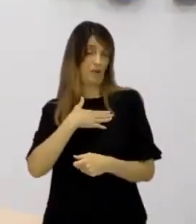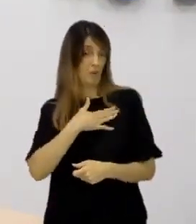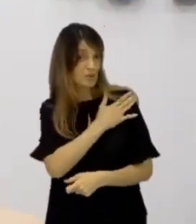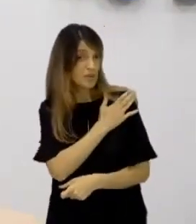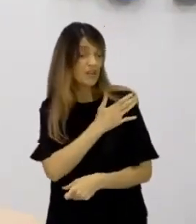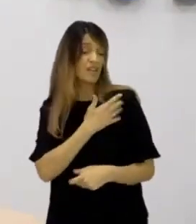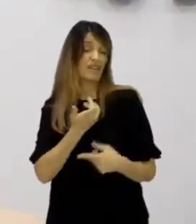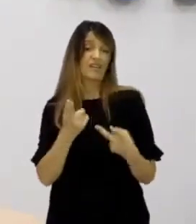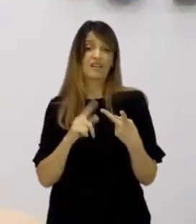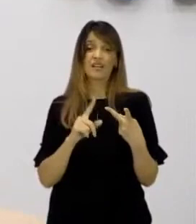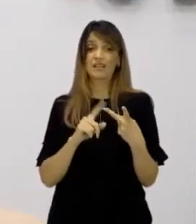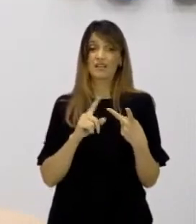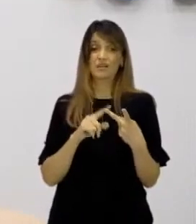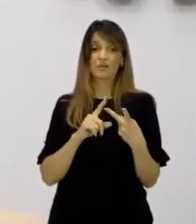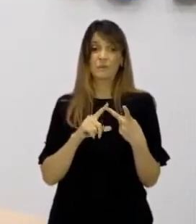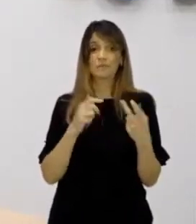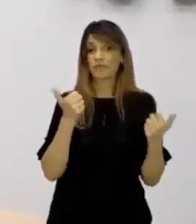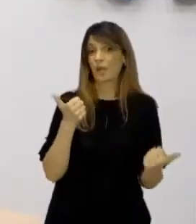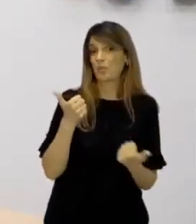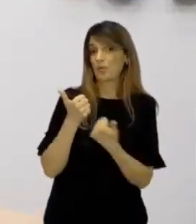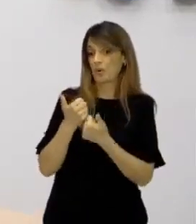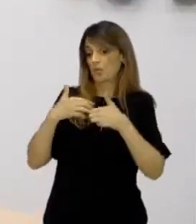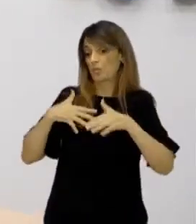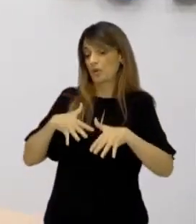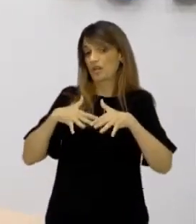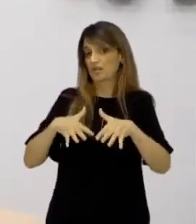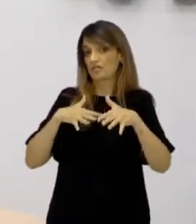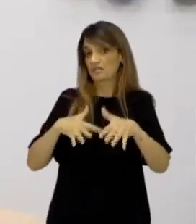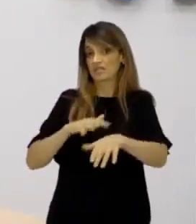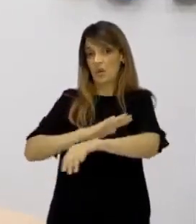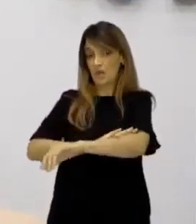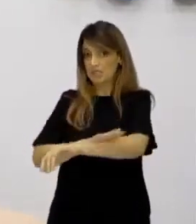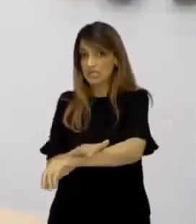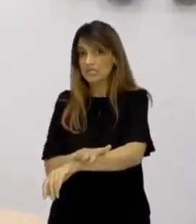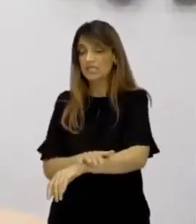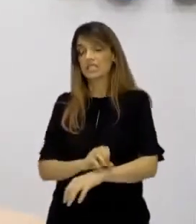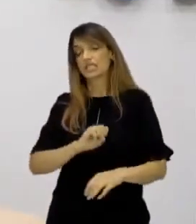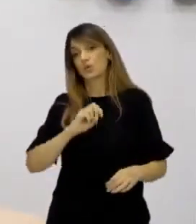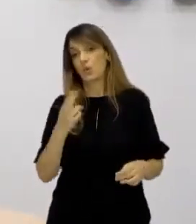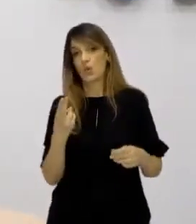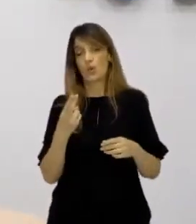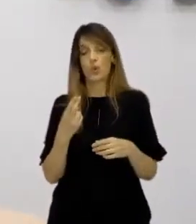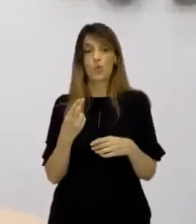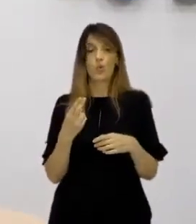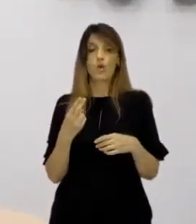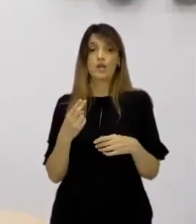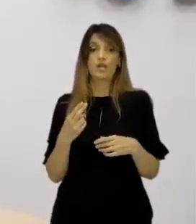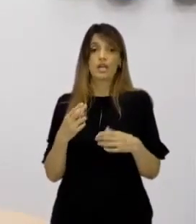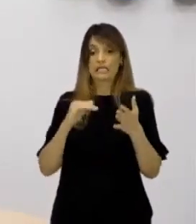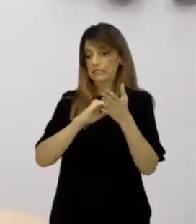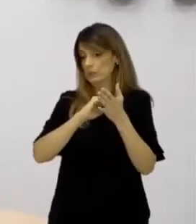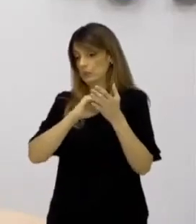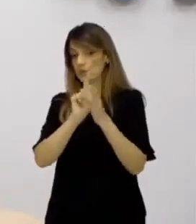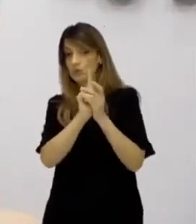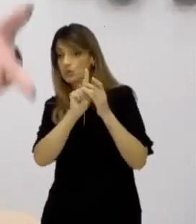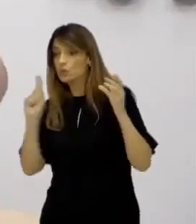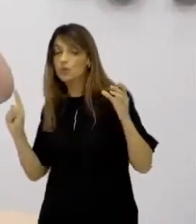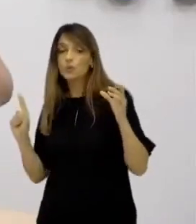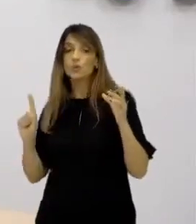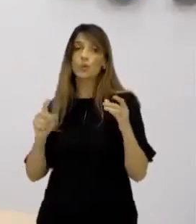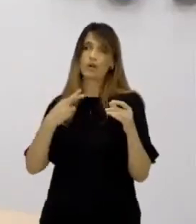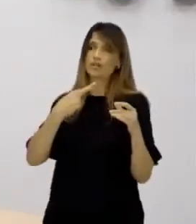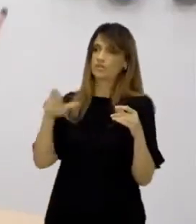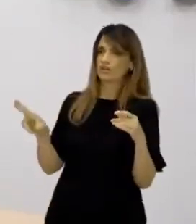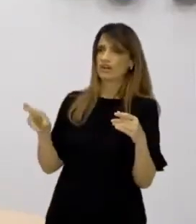eu apoio manifestações, por exemplo, racistas, ou que excluam alguém, ou que sejam intolerantes